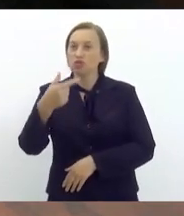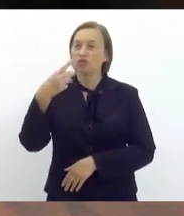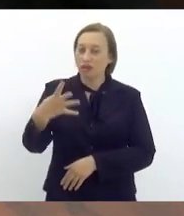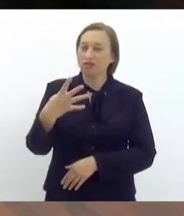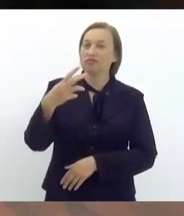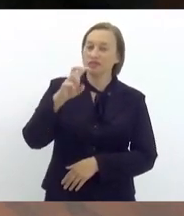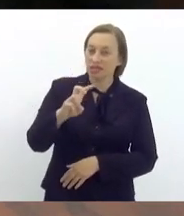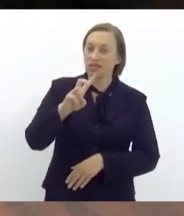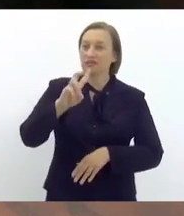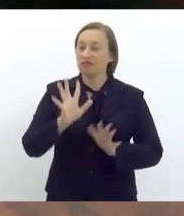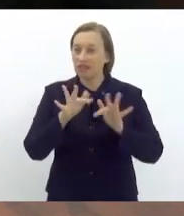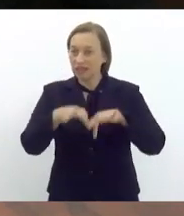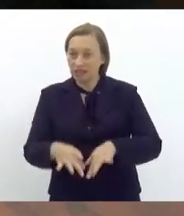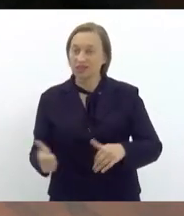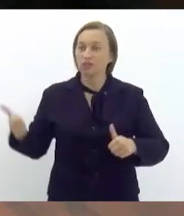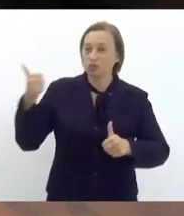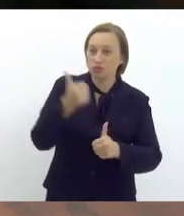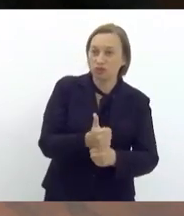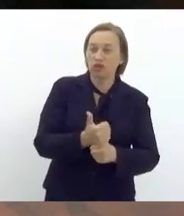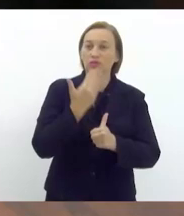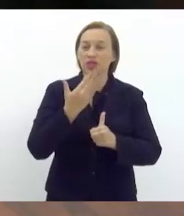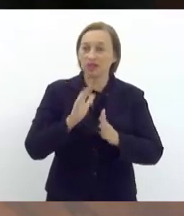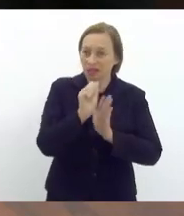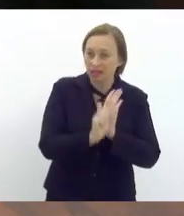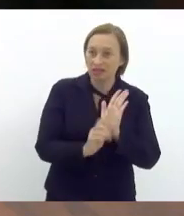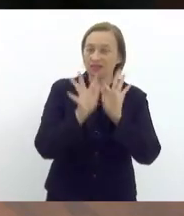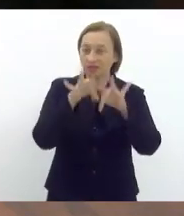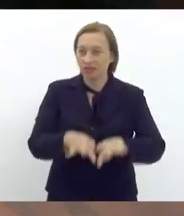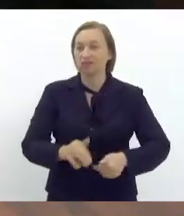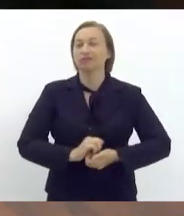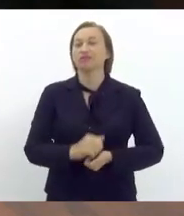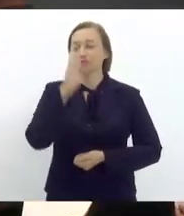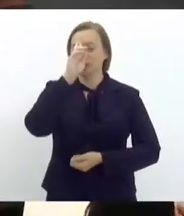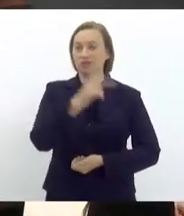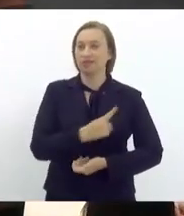concluindo por substitutivo pedindo forma final de redação presidente